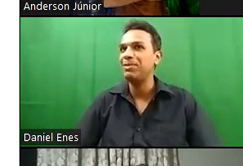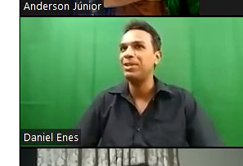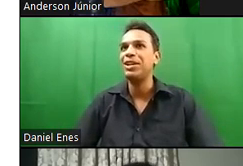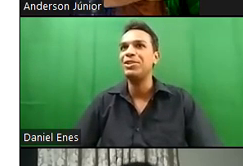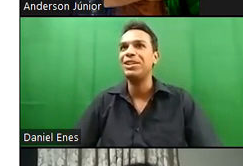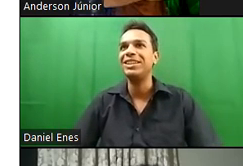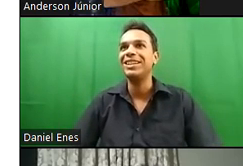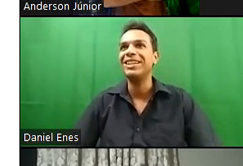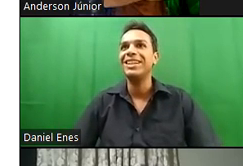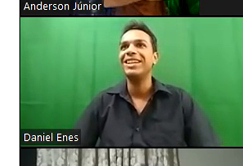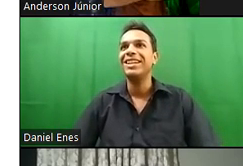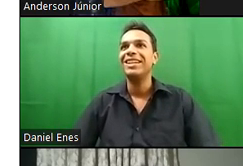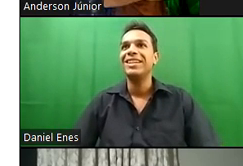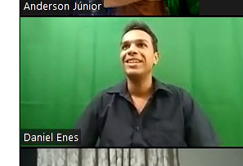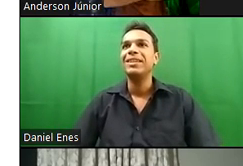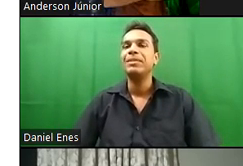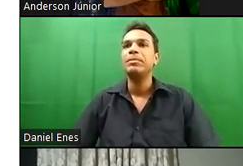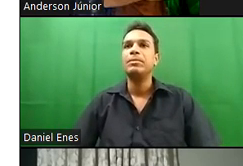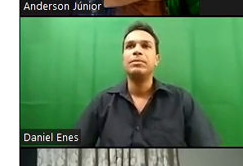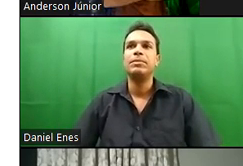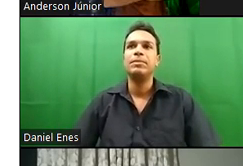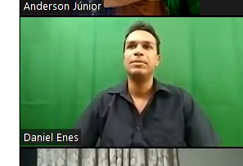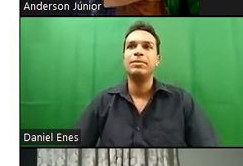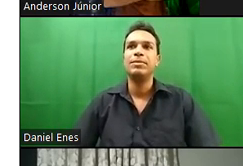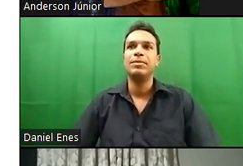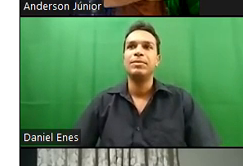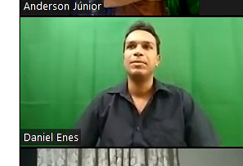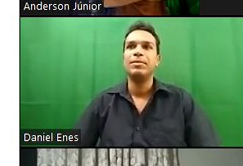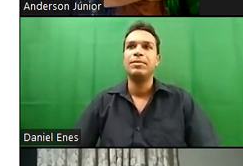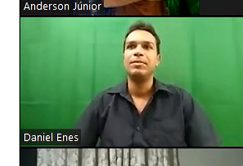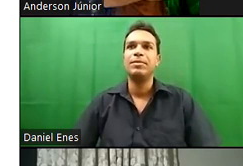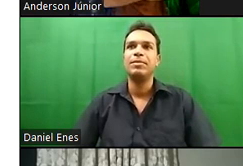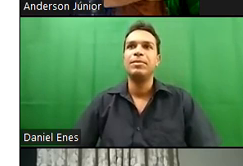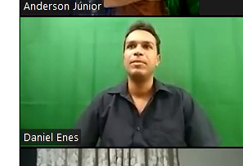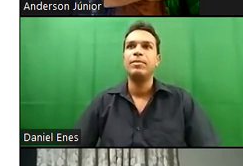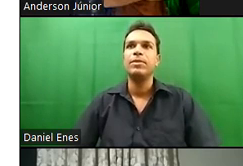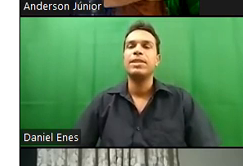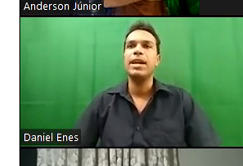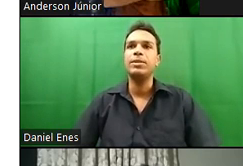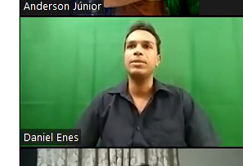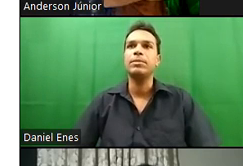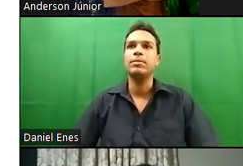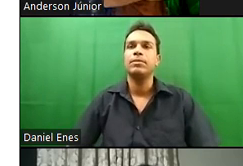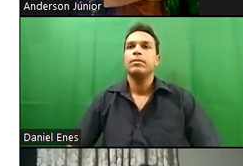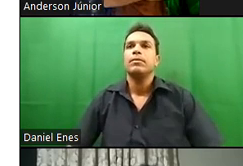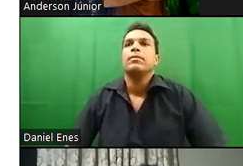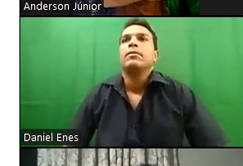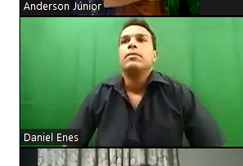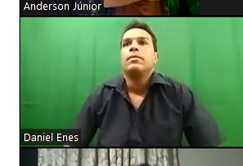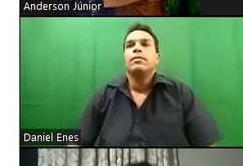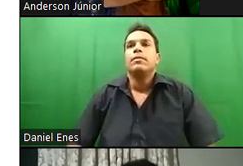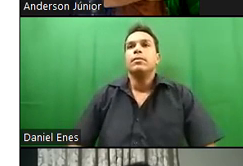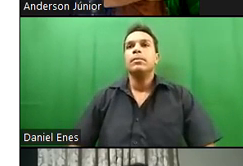está aí com a gente. Então, Daniel, a minha esposa ela é cadeirante. Certo. Minha